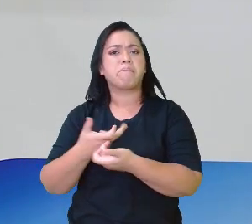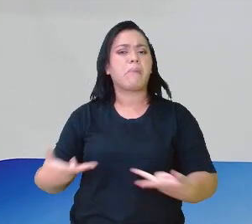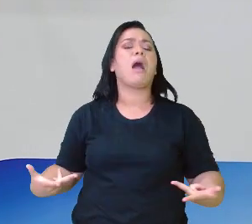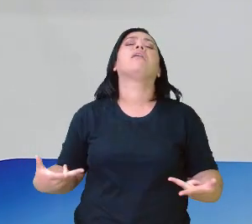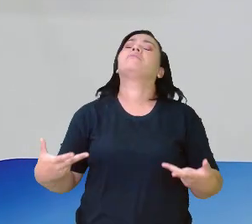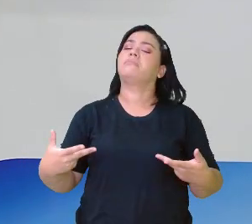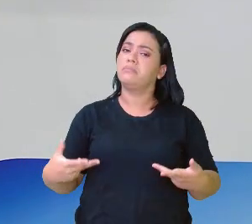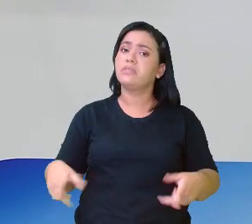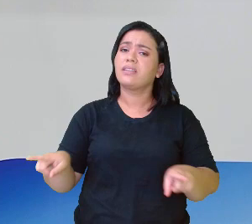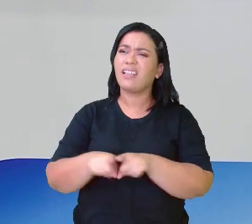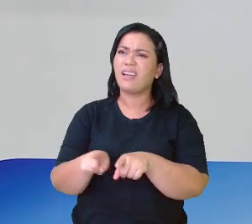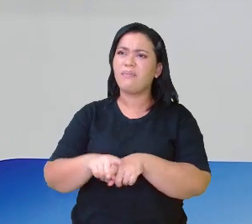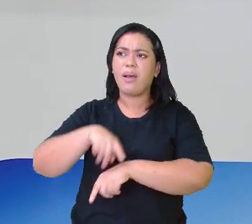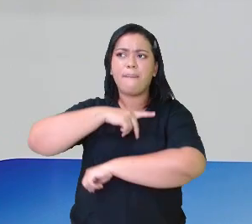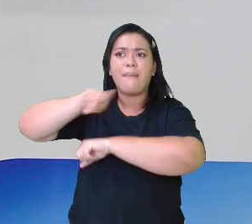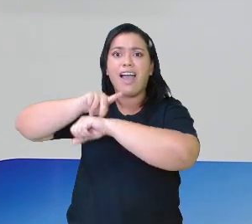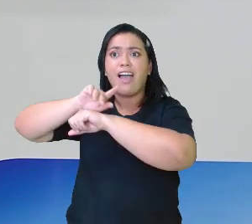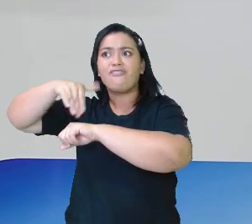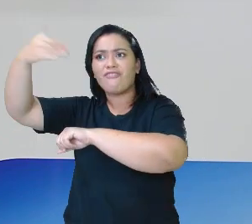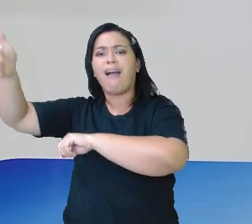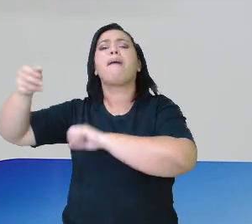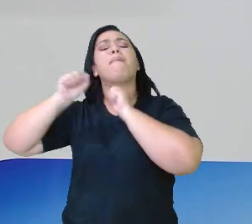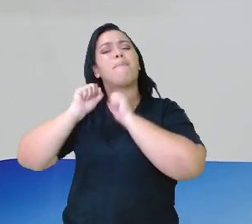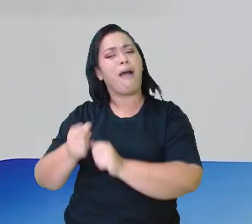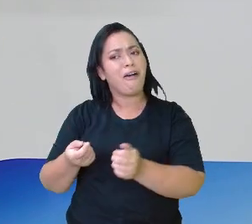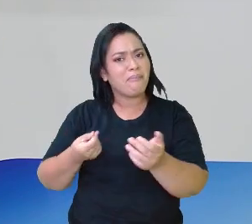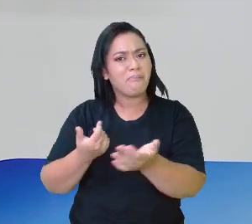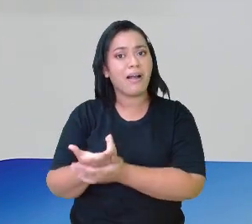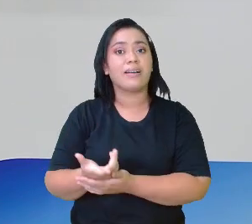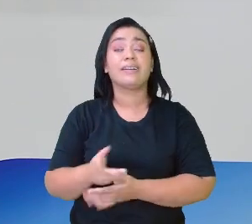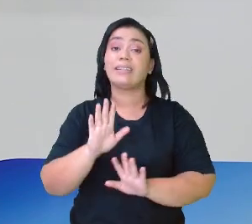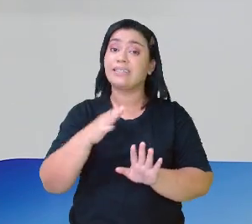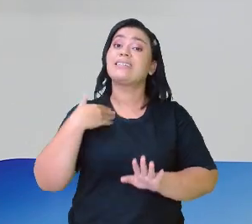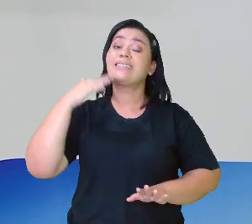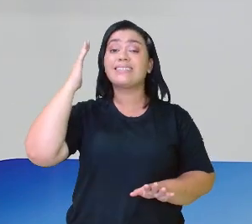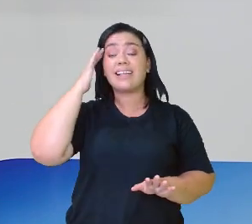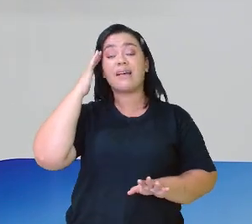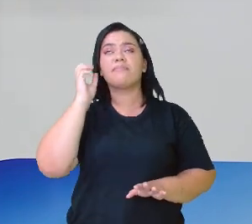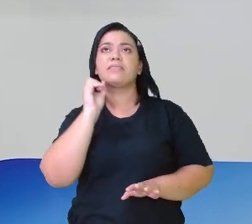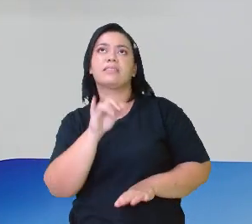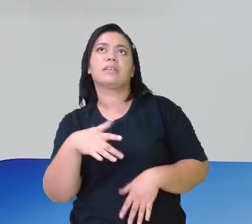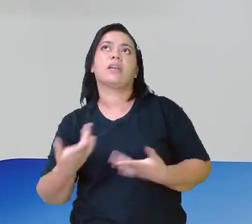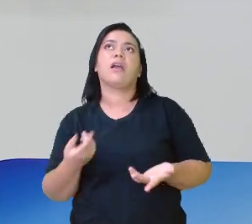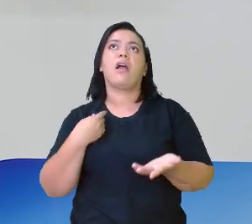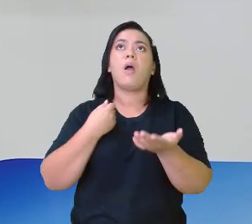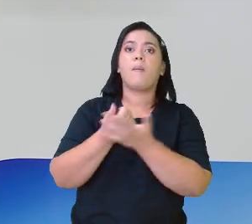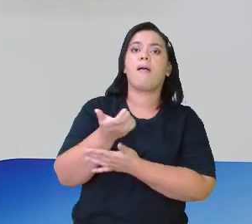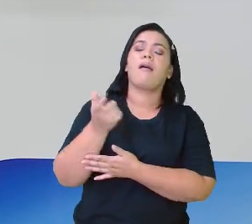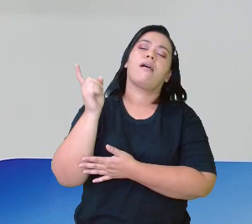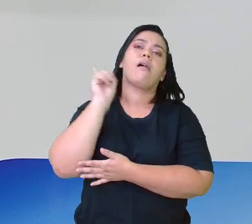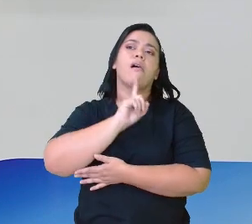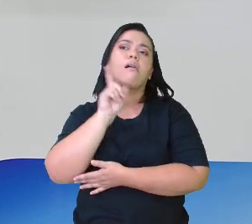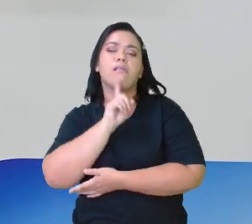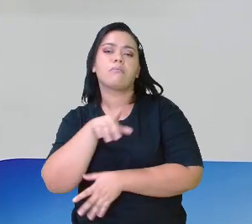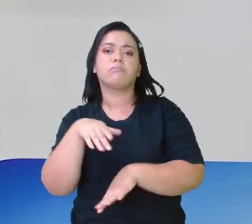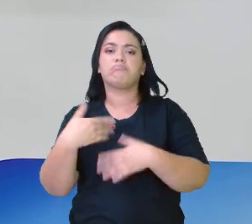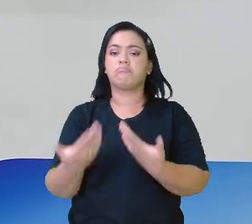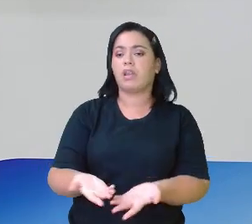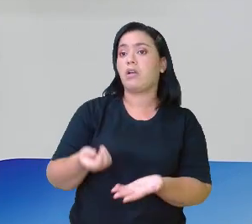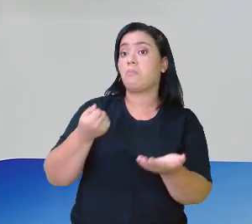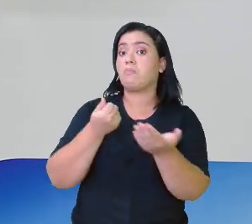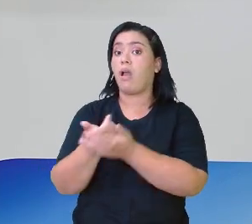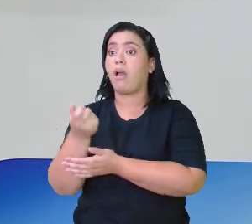situadas aí em outros países também. Aí, claro, a gente sabe que vai ter uma diferença se você vai comprar um produto americano, se você vai comprar um